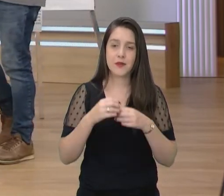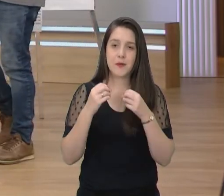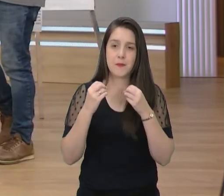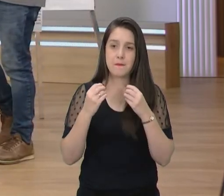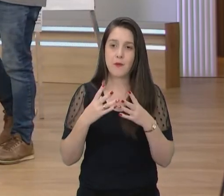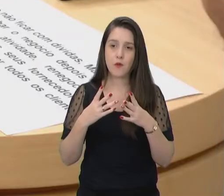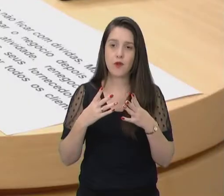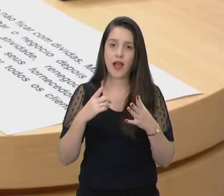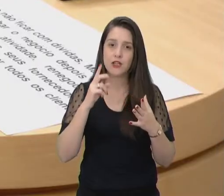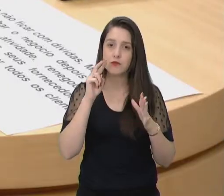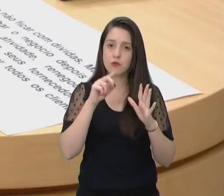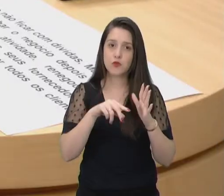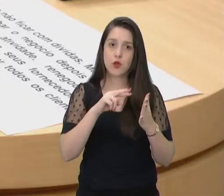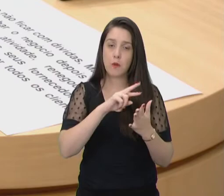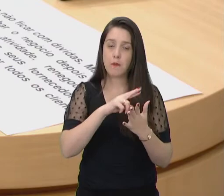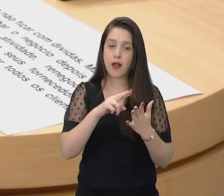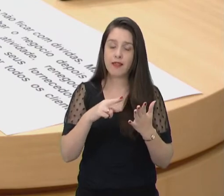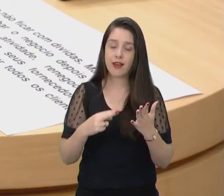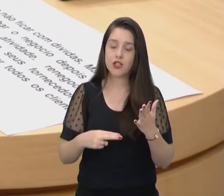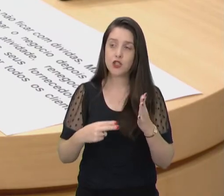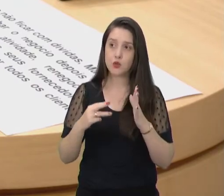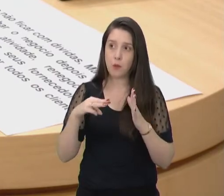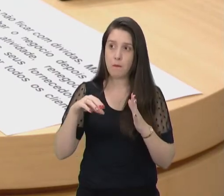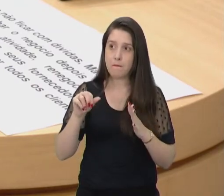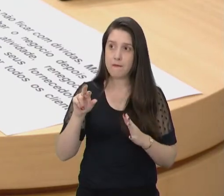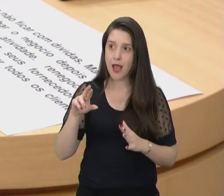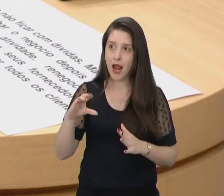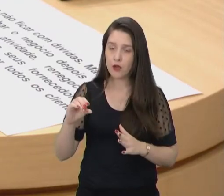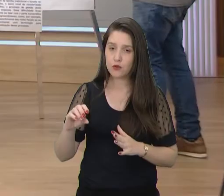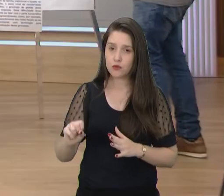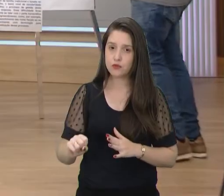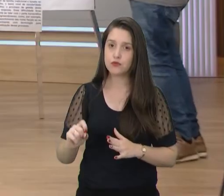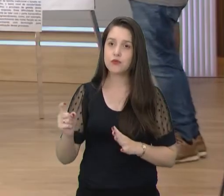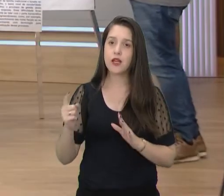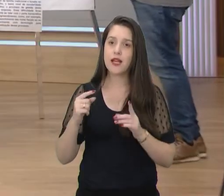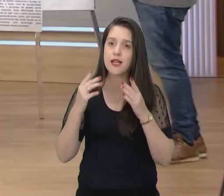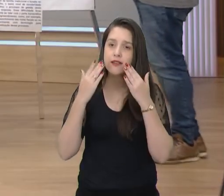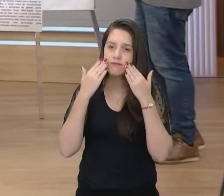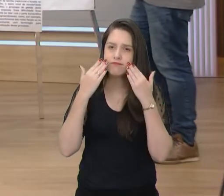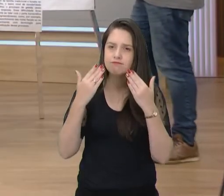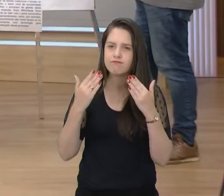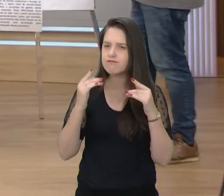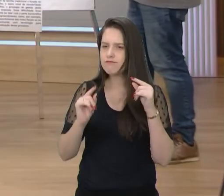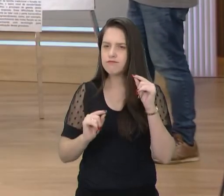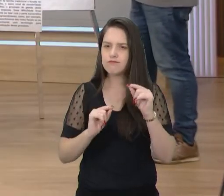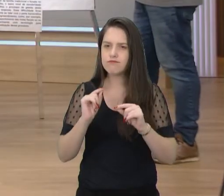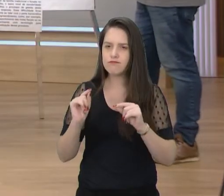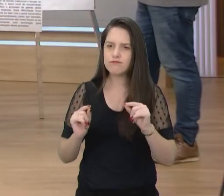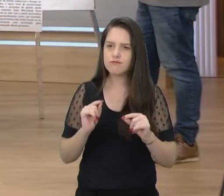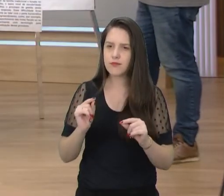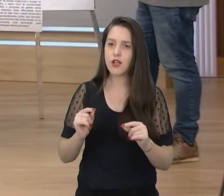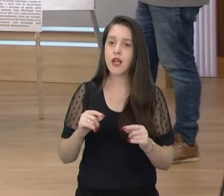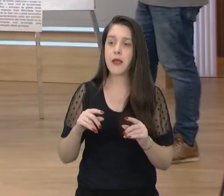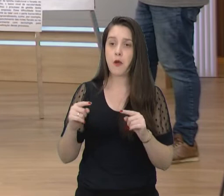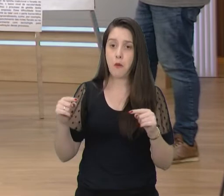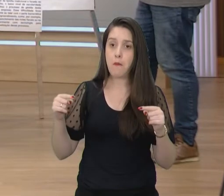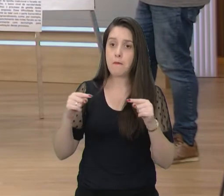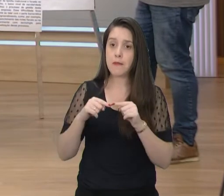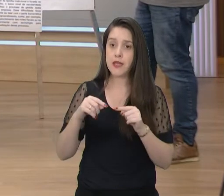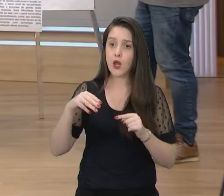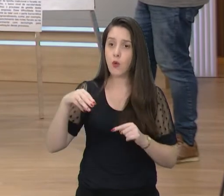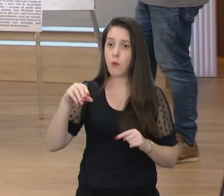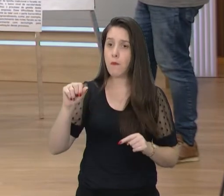algumas características do Marcos e do empreendimento, será que a gente não tem aqui no texto mais um pouquinho de características? Do Marcos, né? E